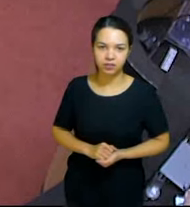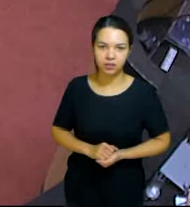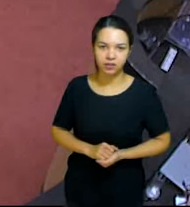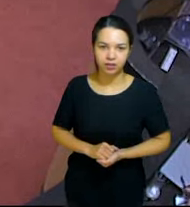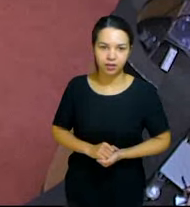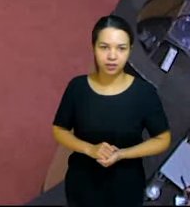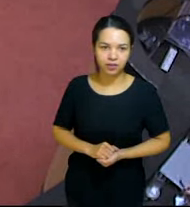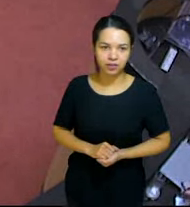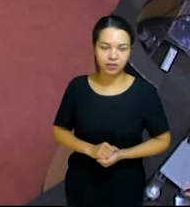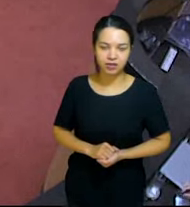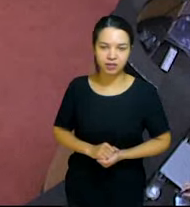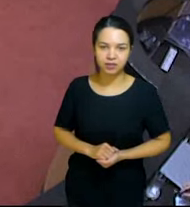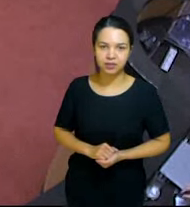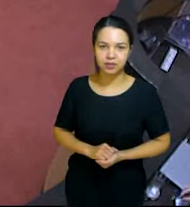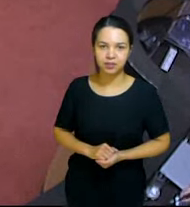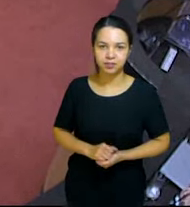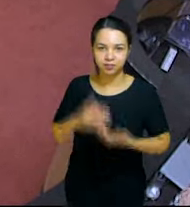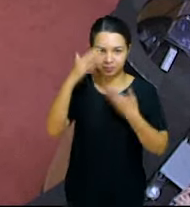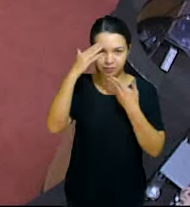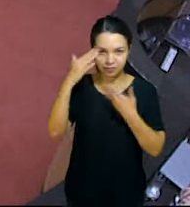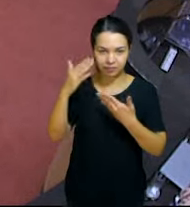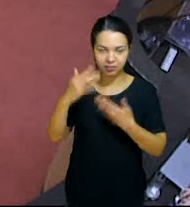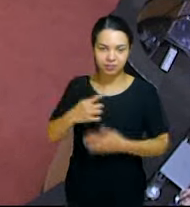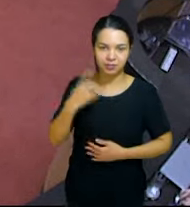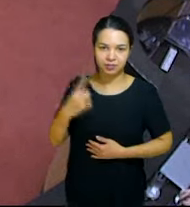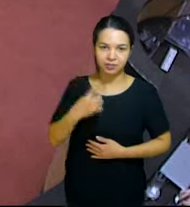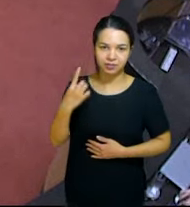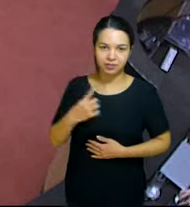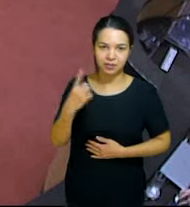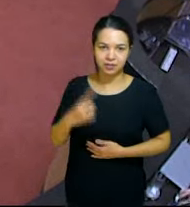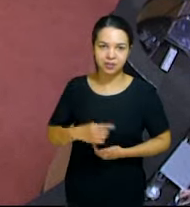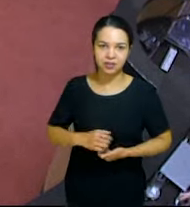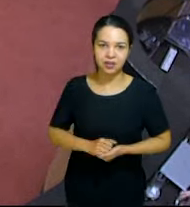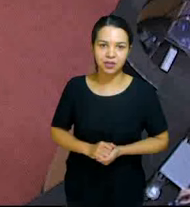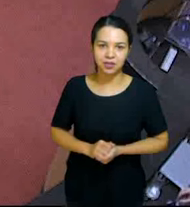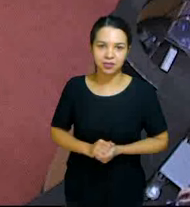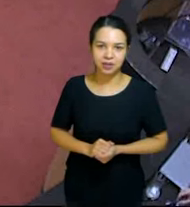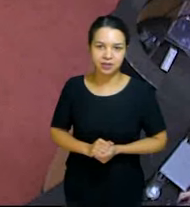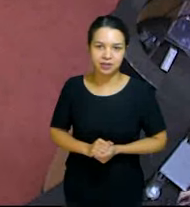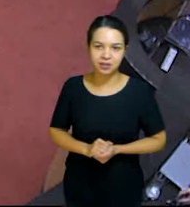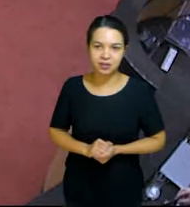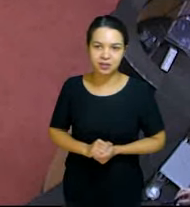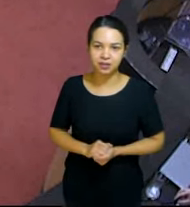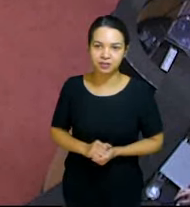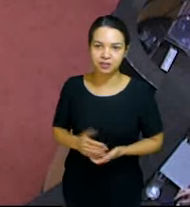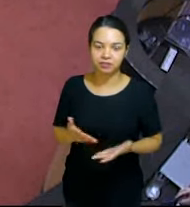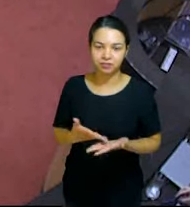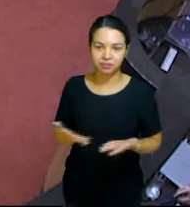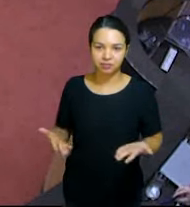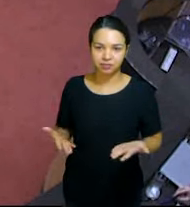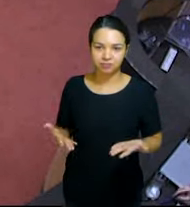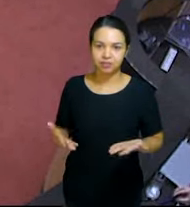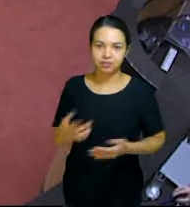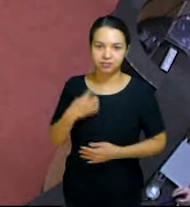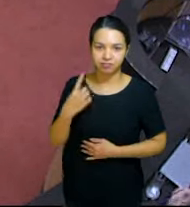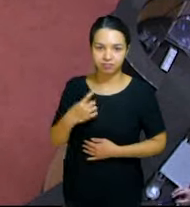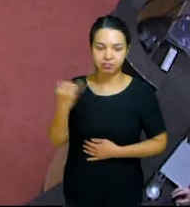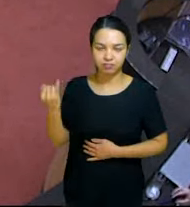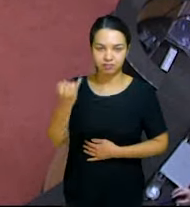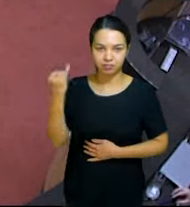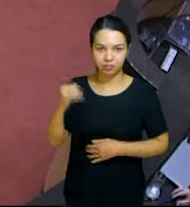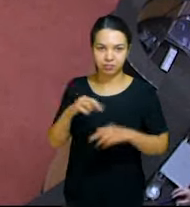Obrigado, presidente Fernando. Eu quero te parabenizar por essa importante audiência